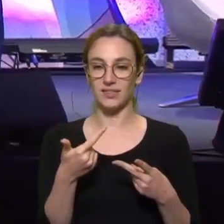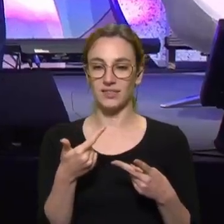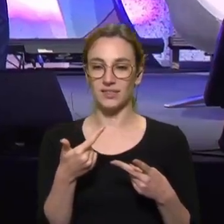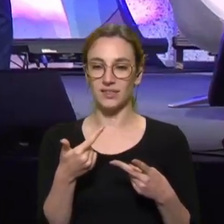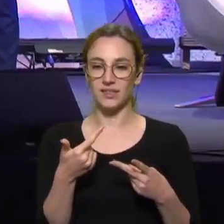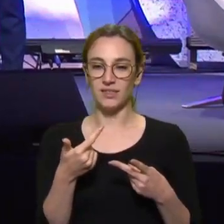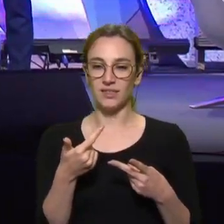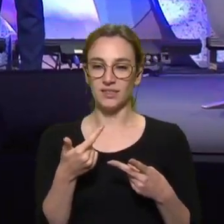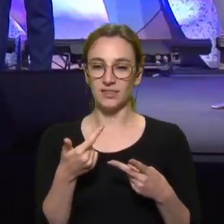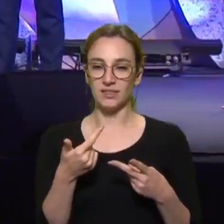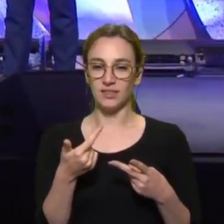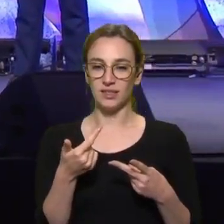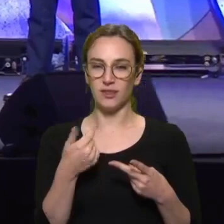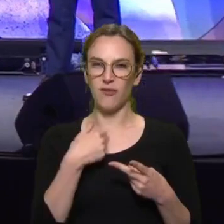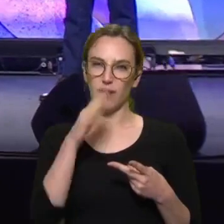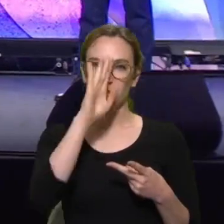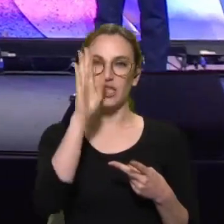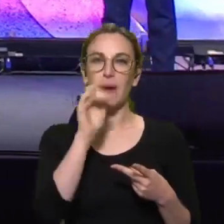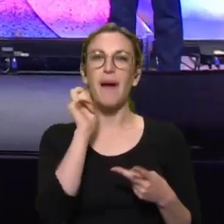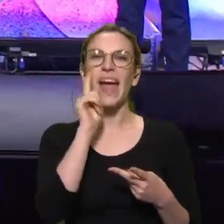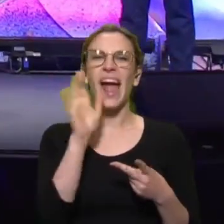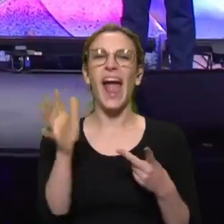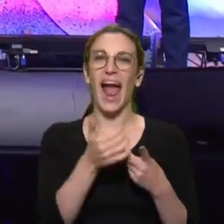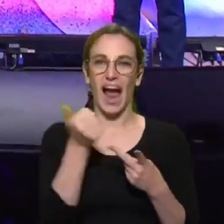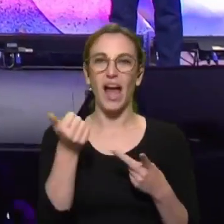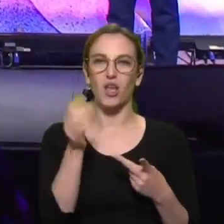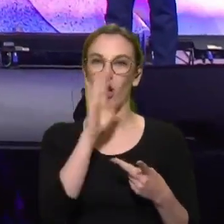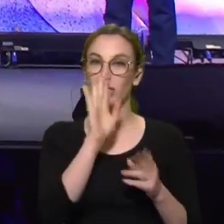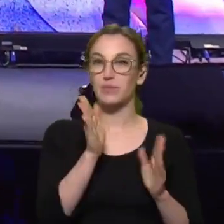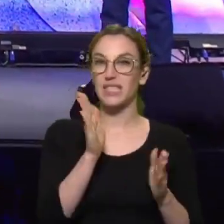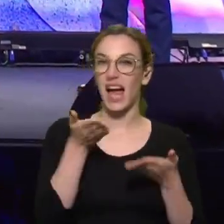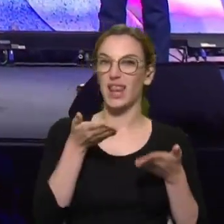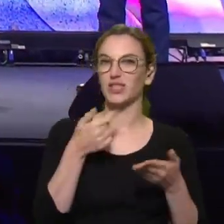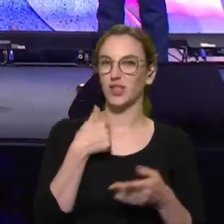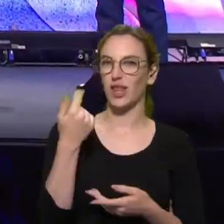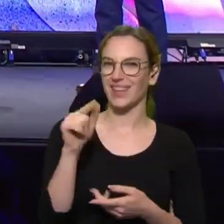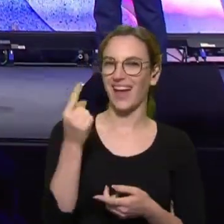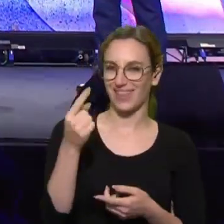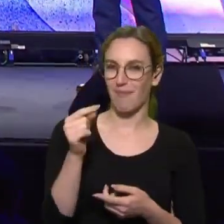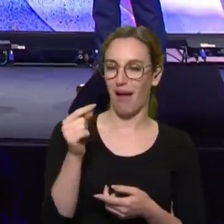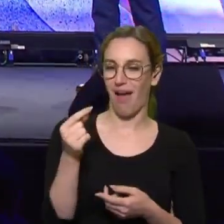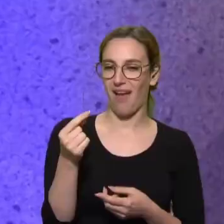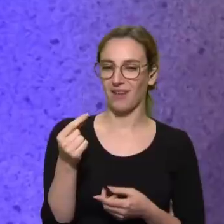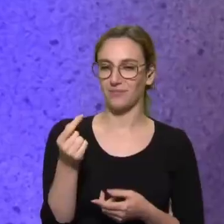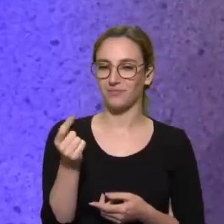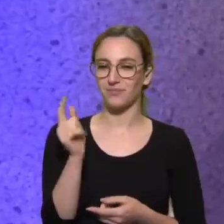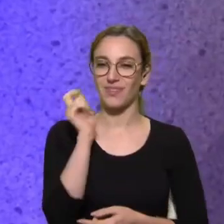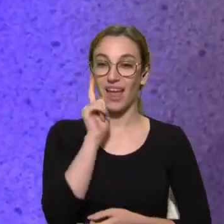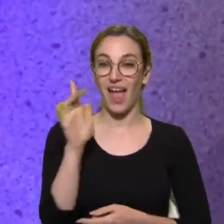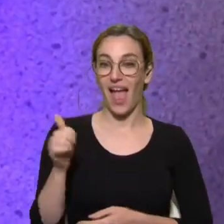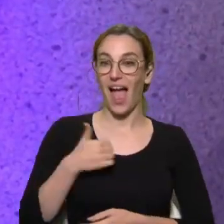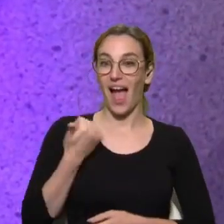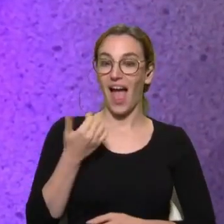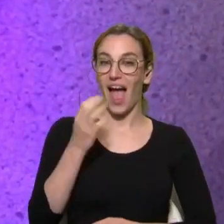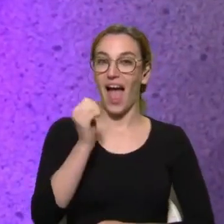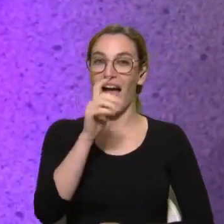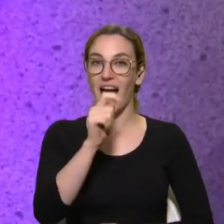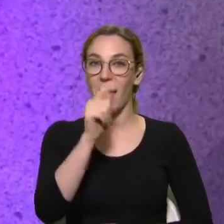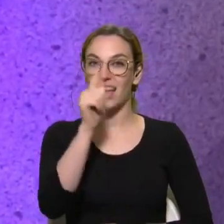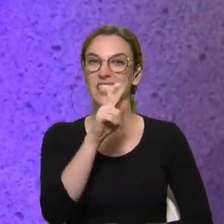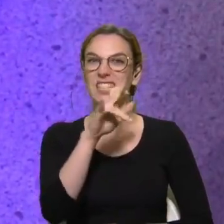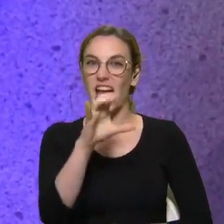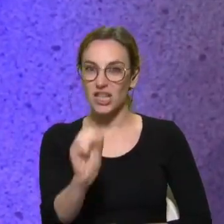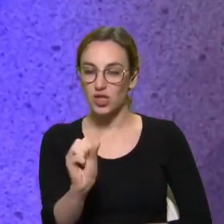Vamos saber quem foi o vencedor. Se precisar de alguma ajuda, também tenho aqui um pouco maior. E o vencedor da categoria da IT é Sérgio